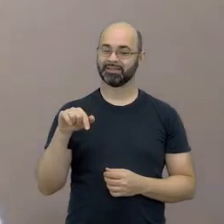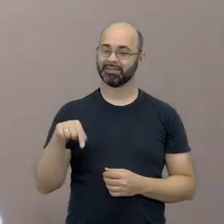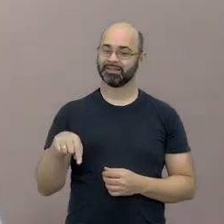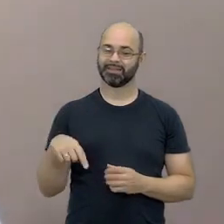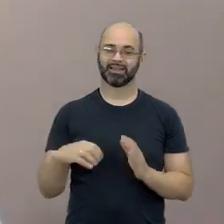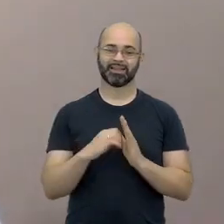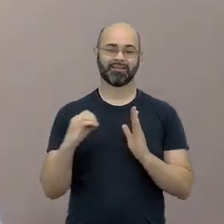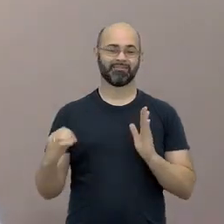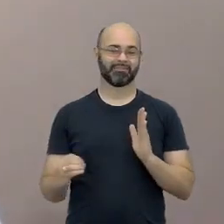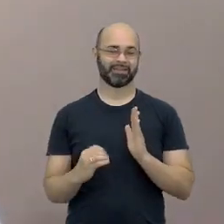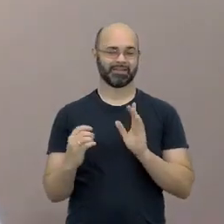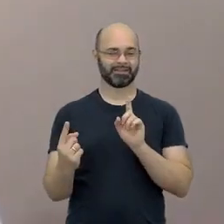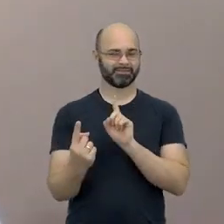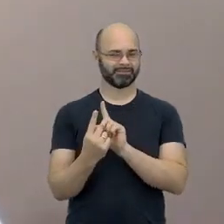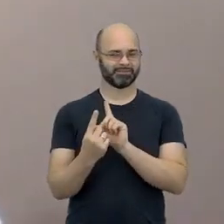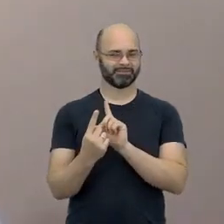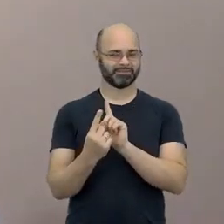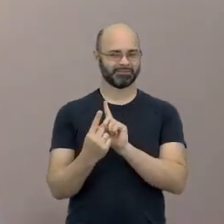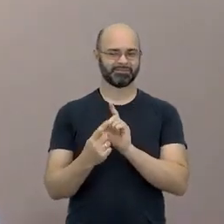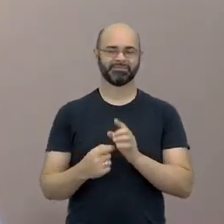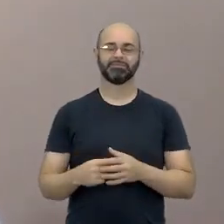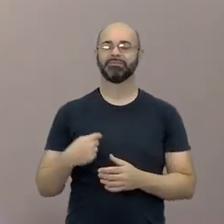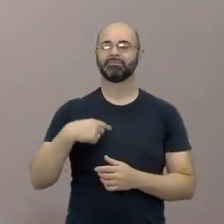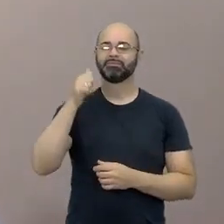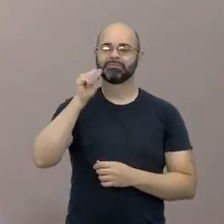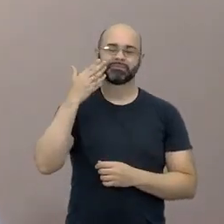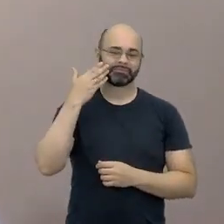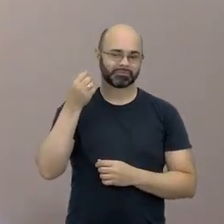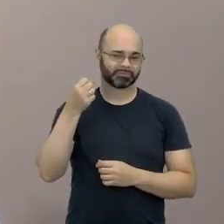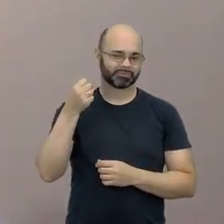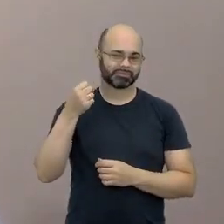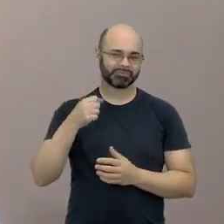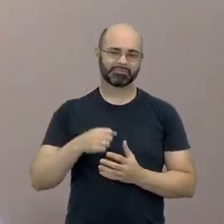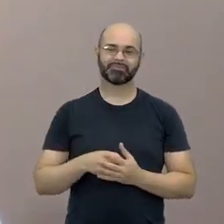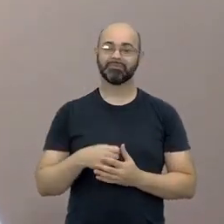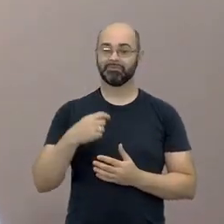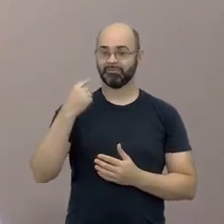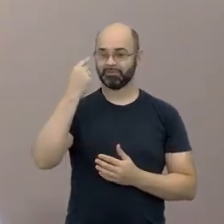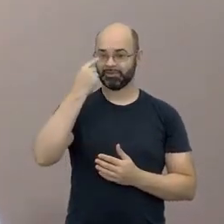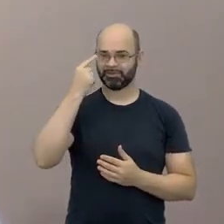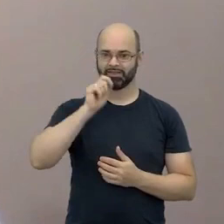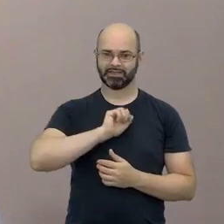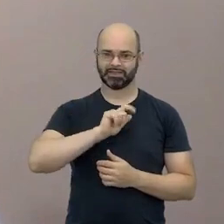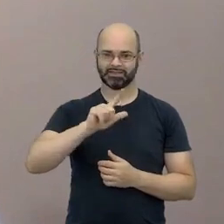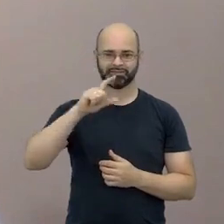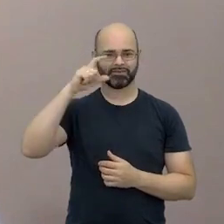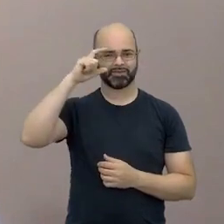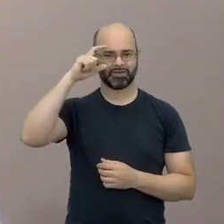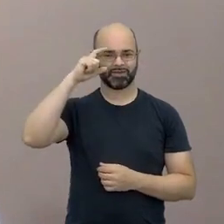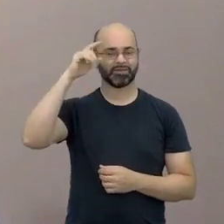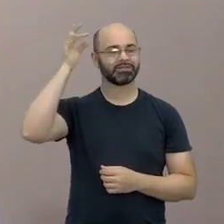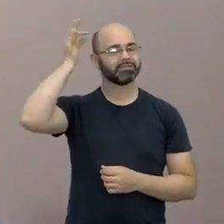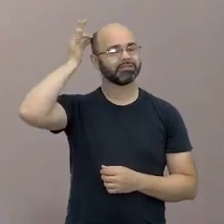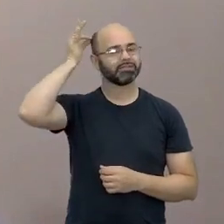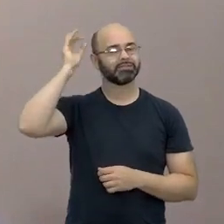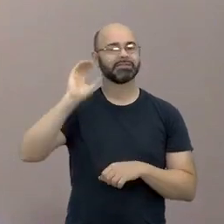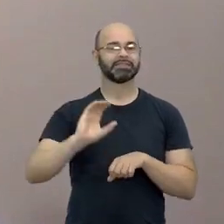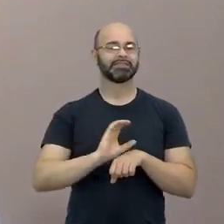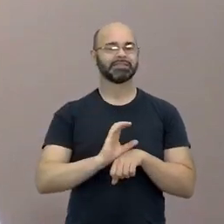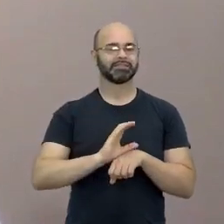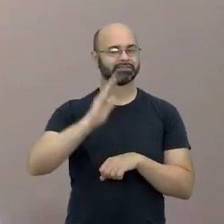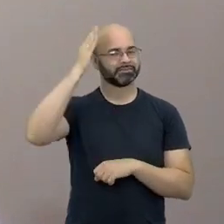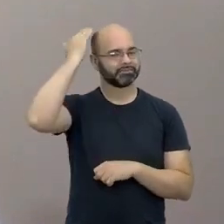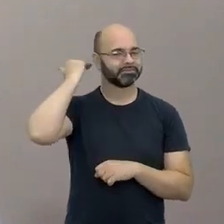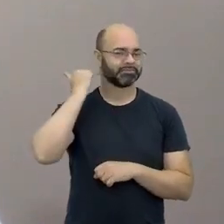EFAP, sou uma mulher branca, tenho olhos azuis, uso óculos, meus cabelos são grisalhos, na altura do